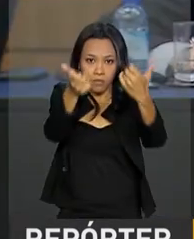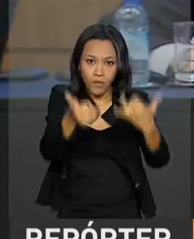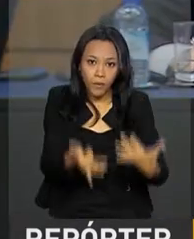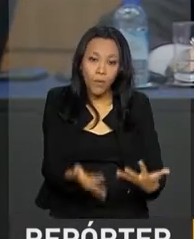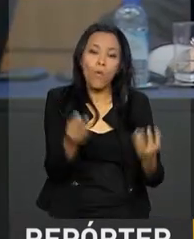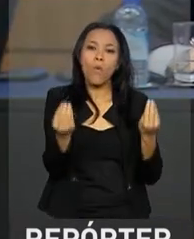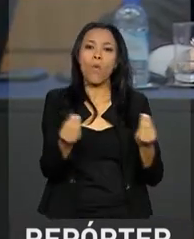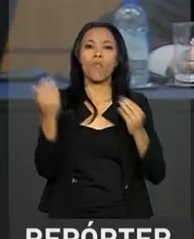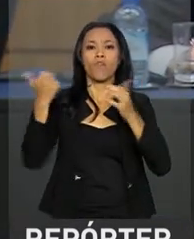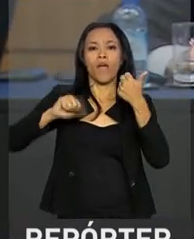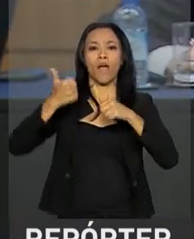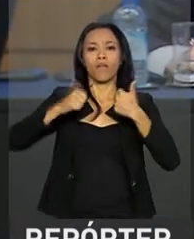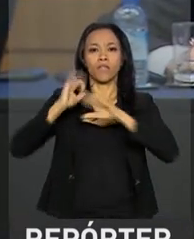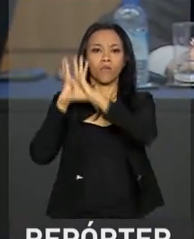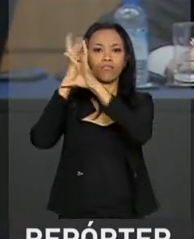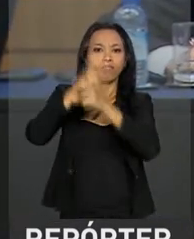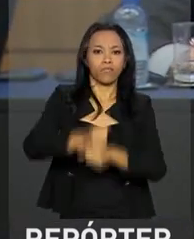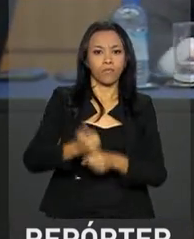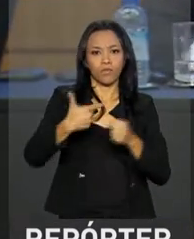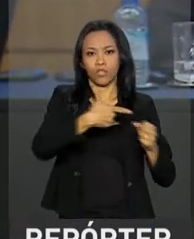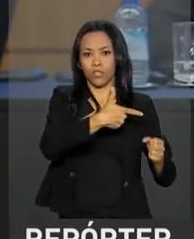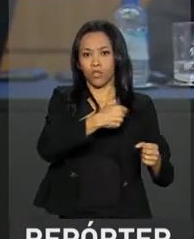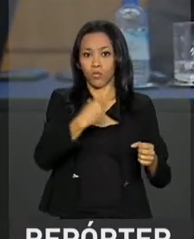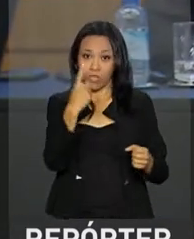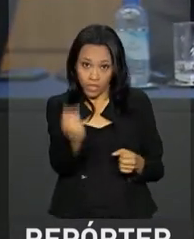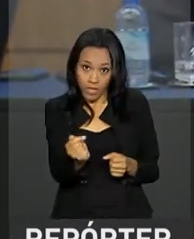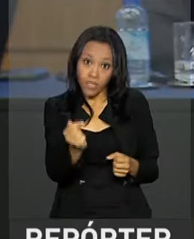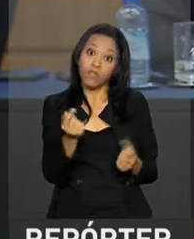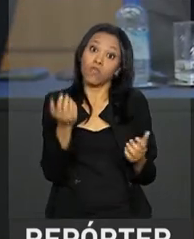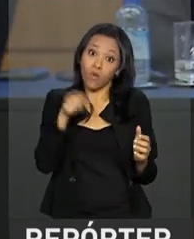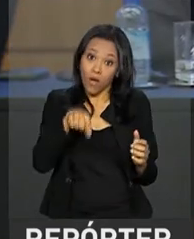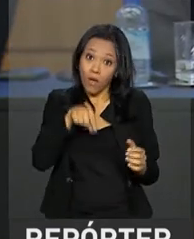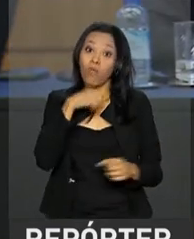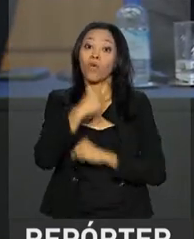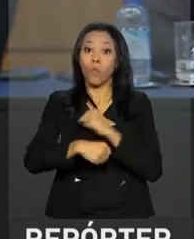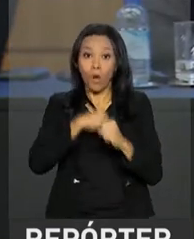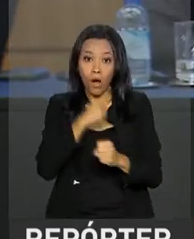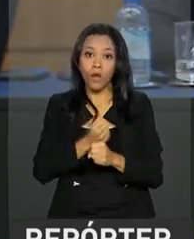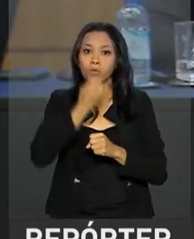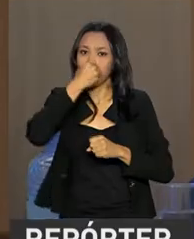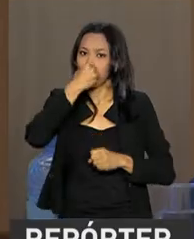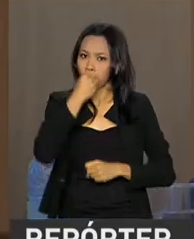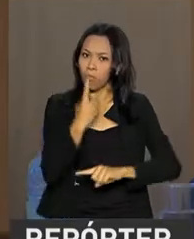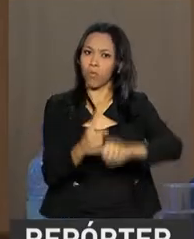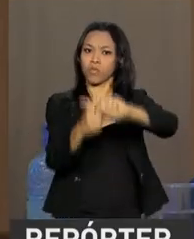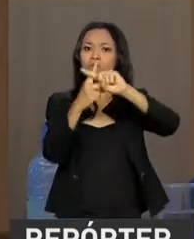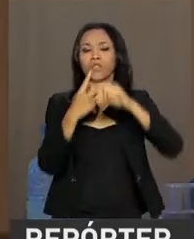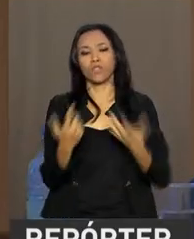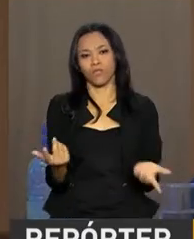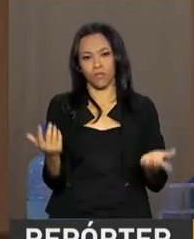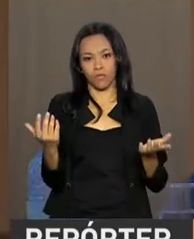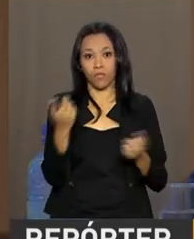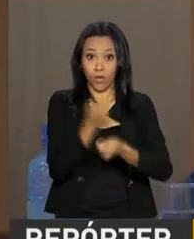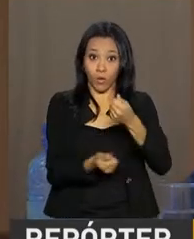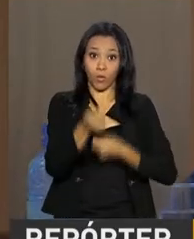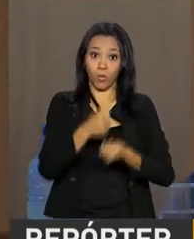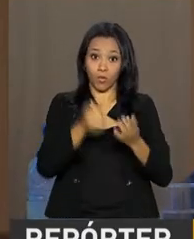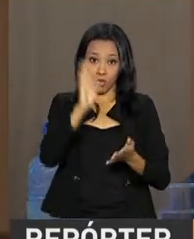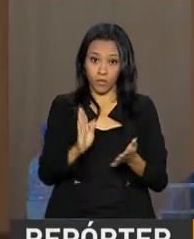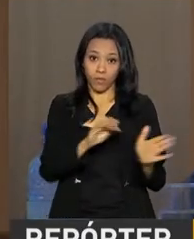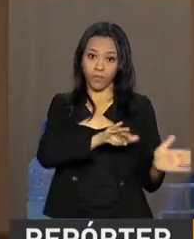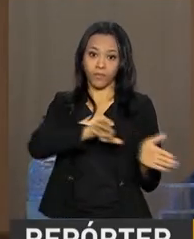2017, em que classificou o ano como positivo para a economia brasileira. Nós tivemos uma combinação